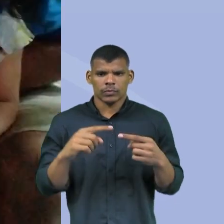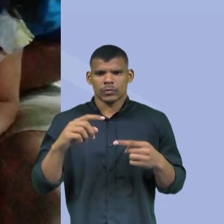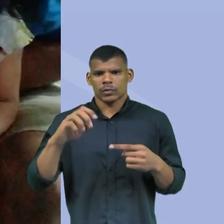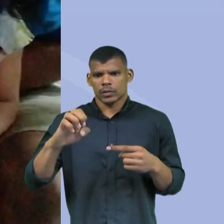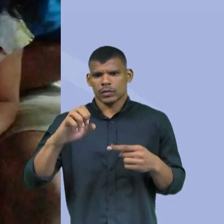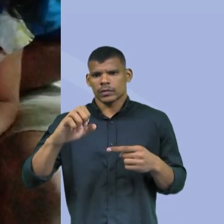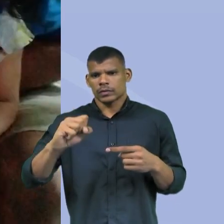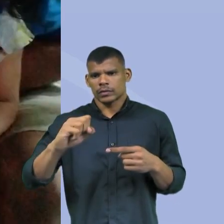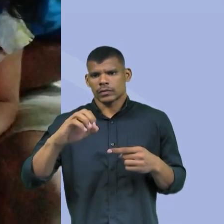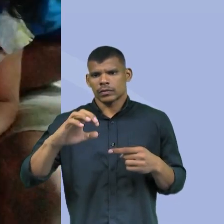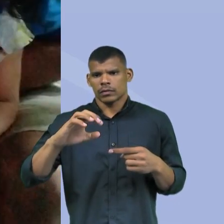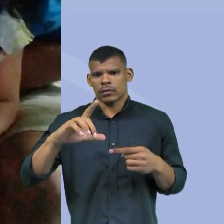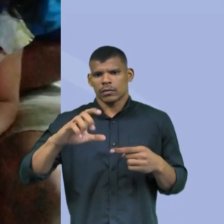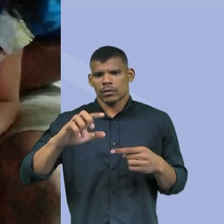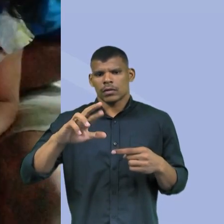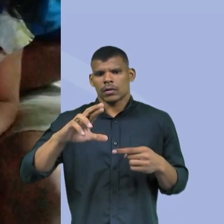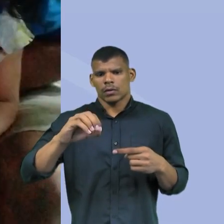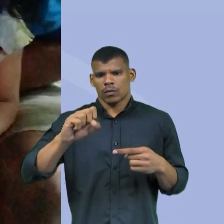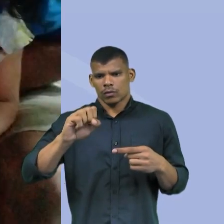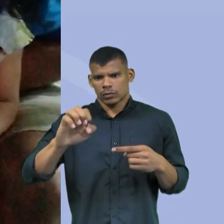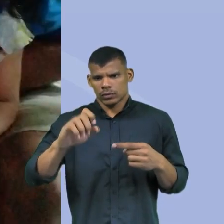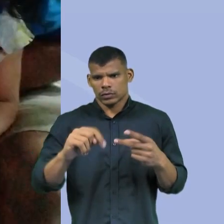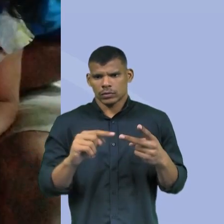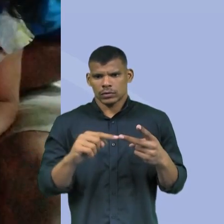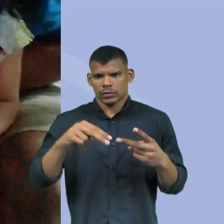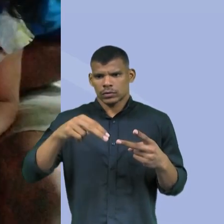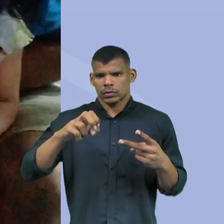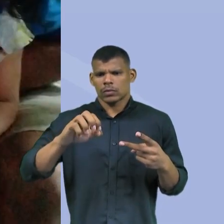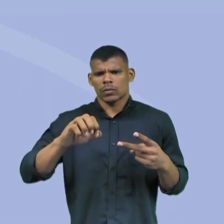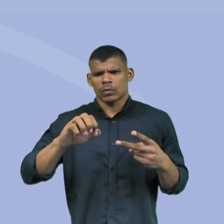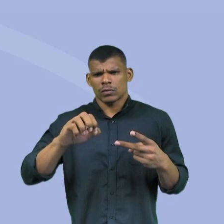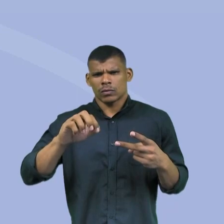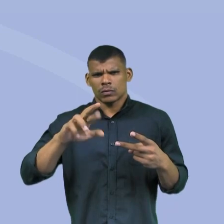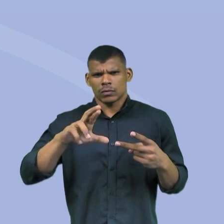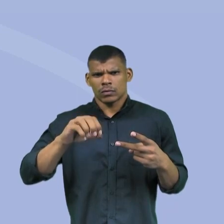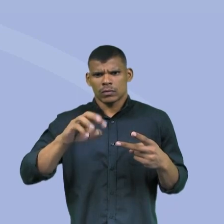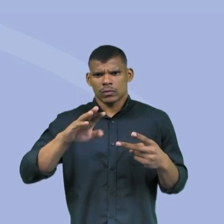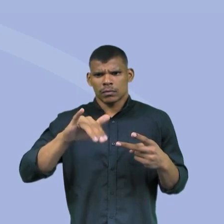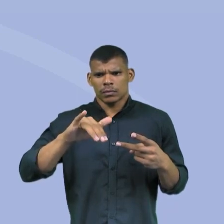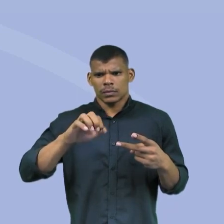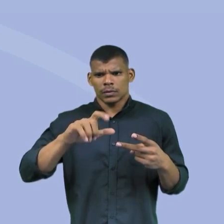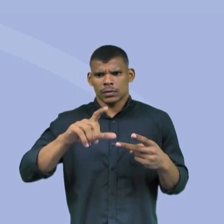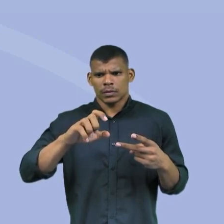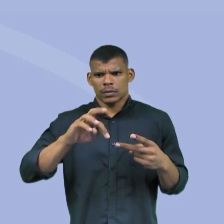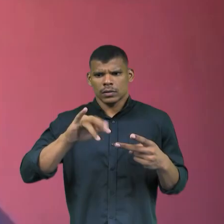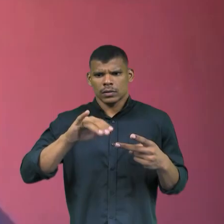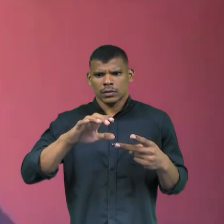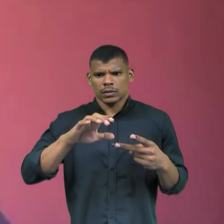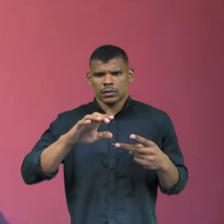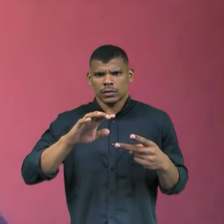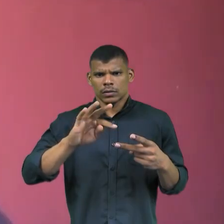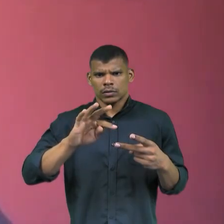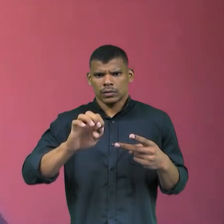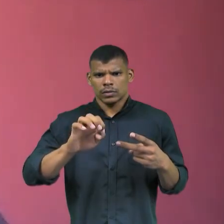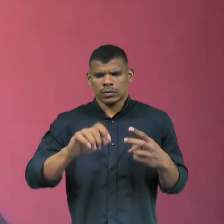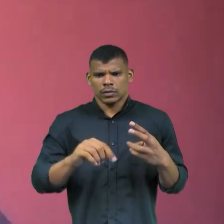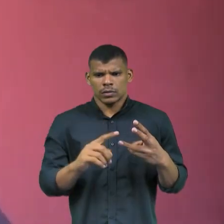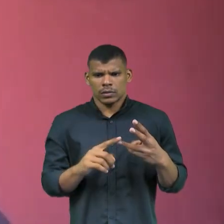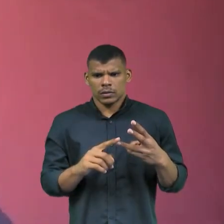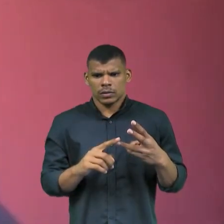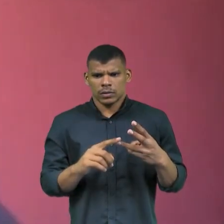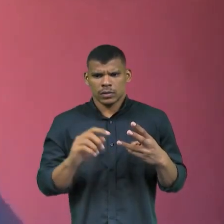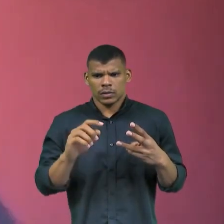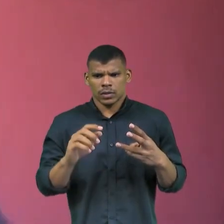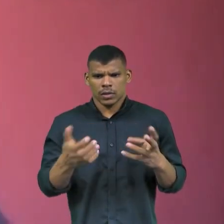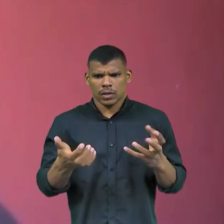múltipla, hemofilia, neuromielite óptica, autismo, entre outras. Valdemar é pai de uma criança